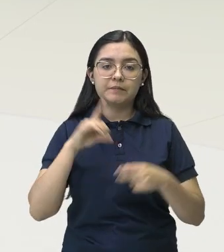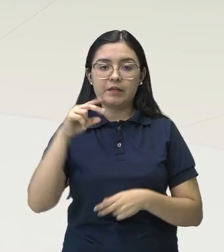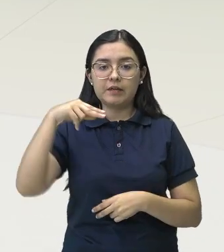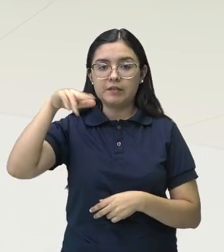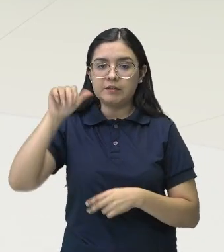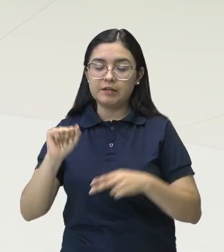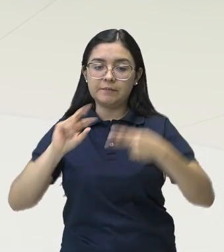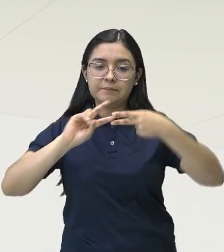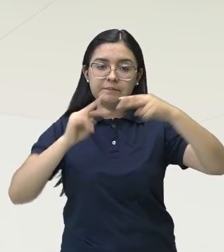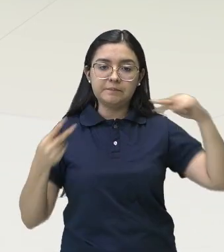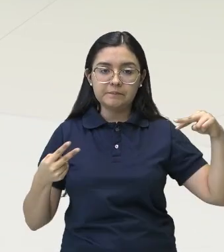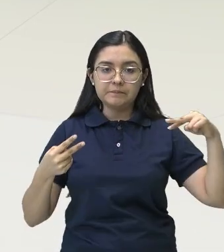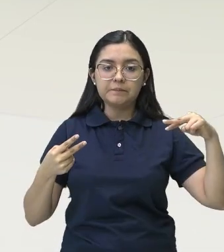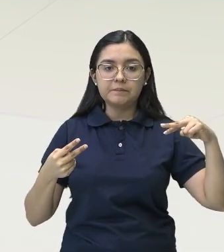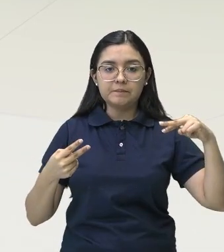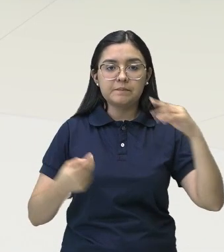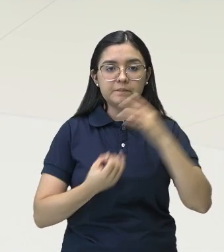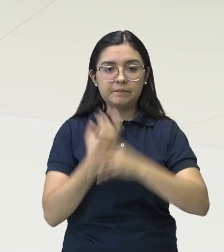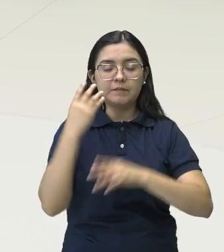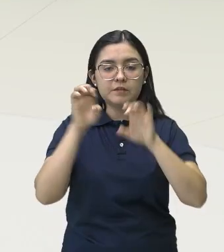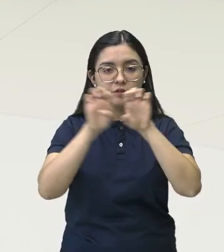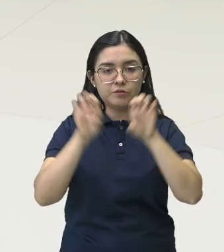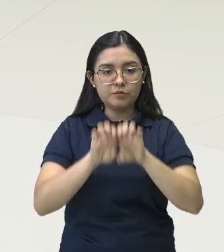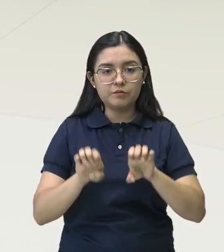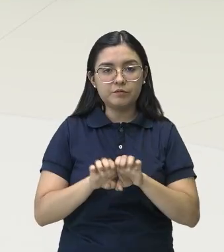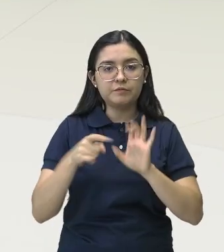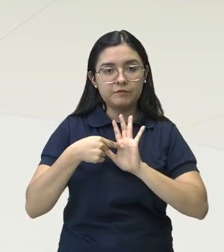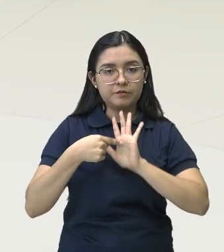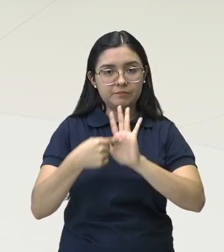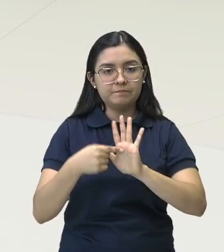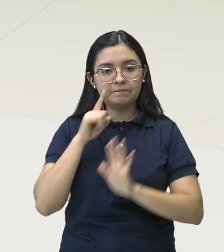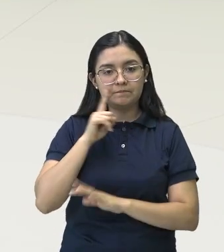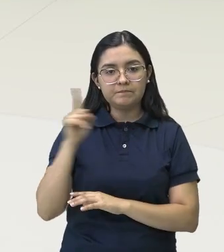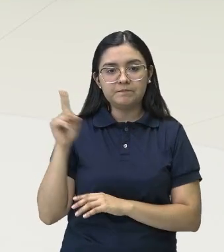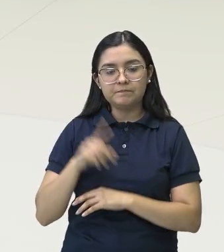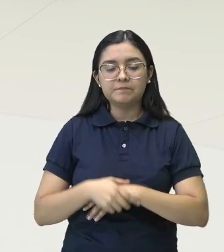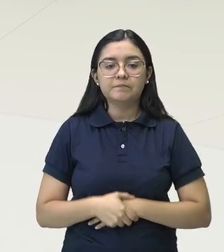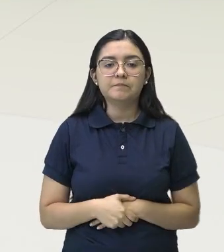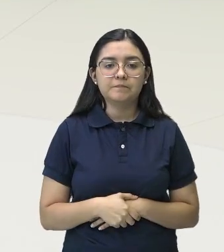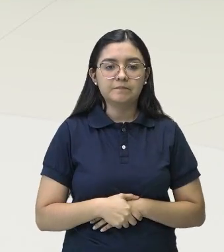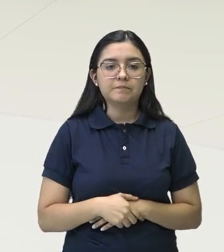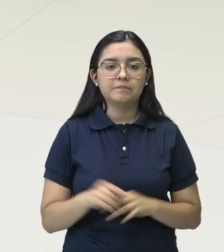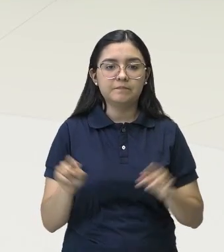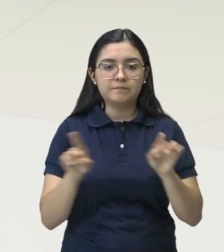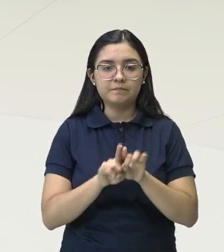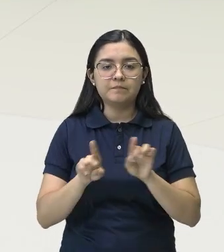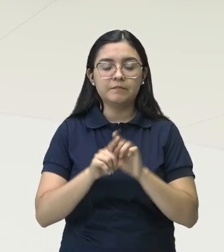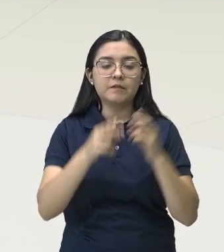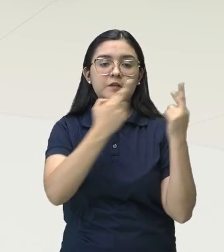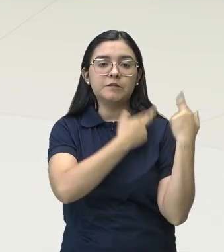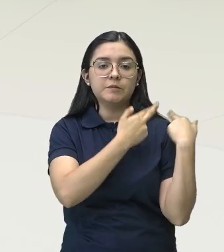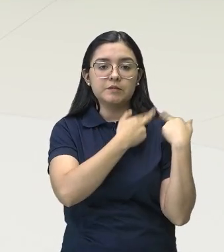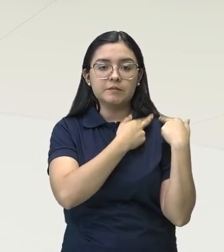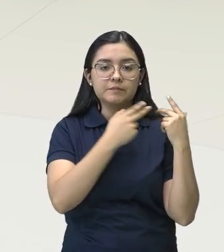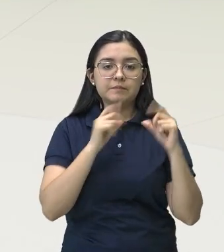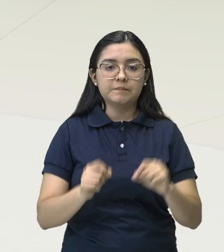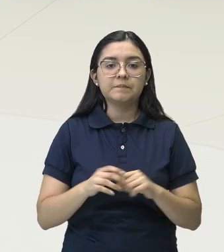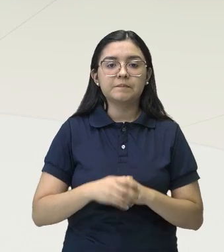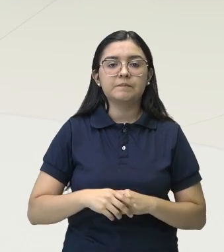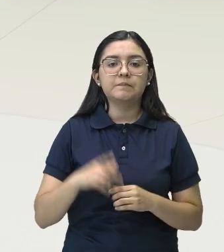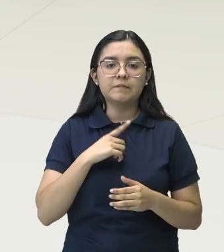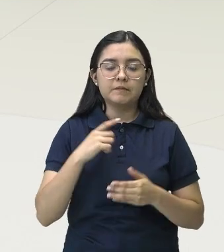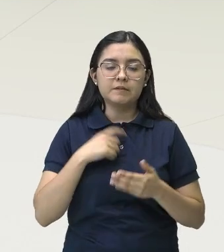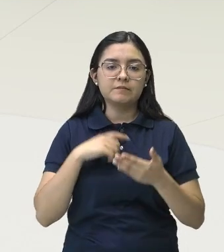que, decodificados, formam a estrutura que vocês visualizam aí no nosso planeta, responsável por essa